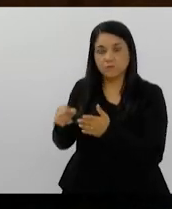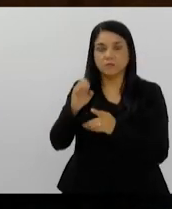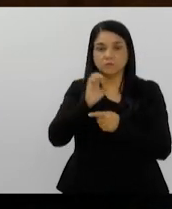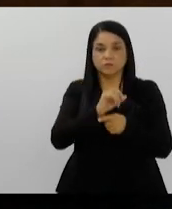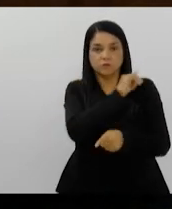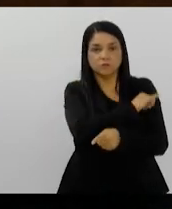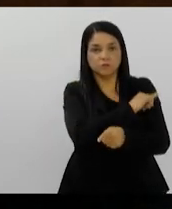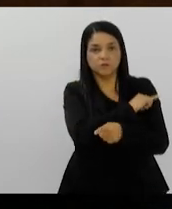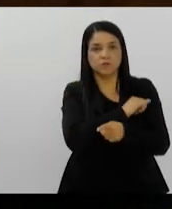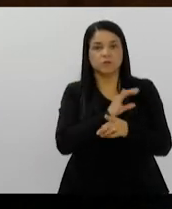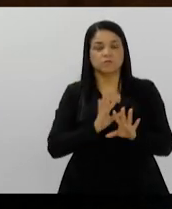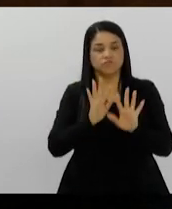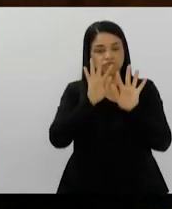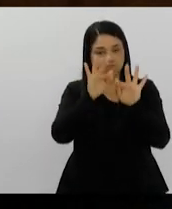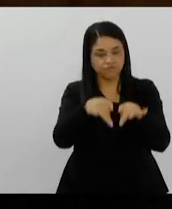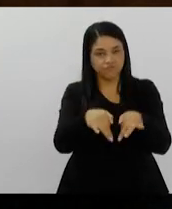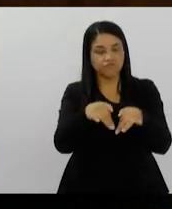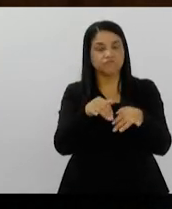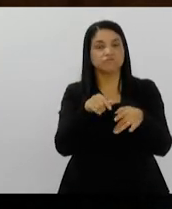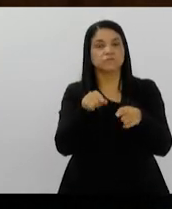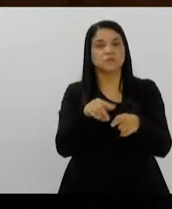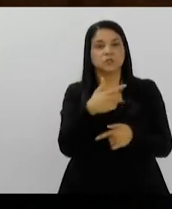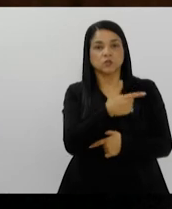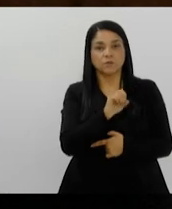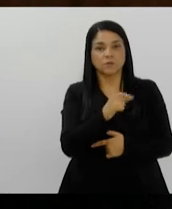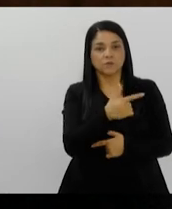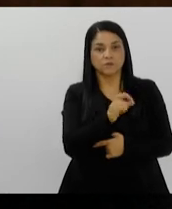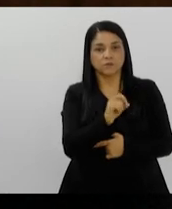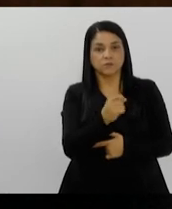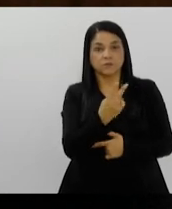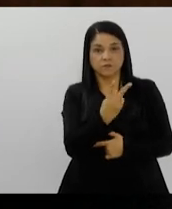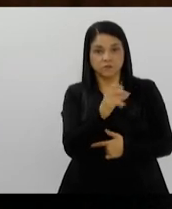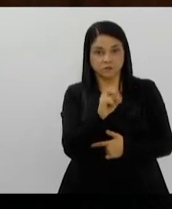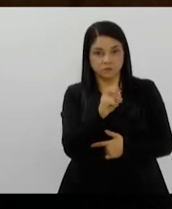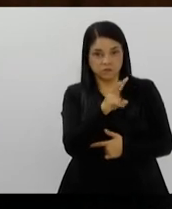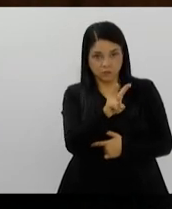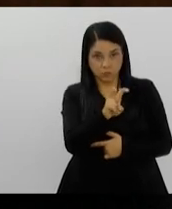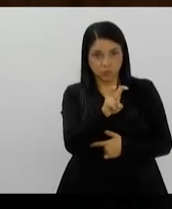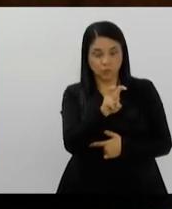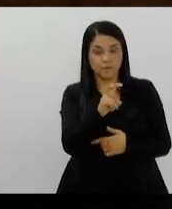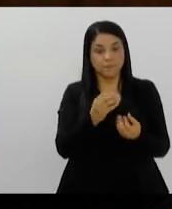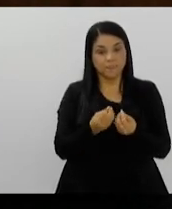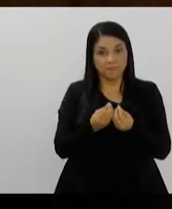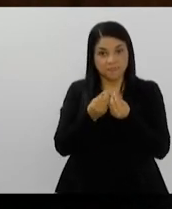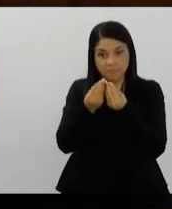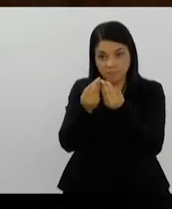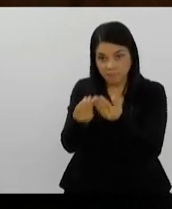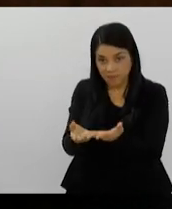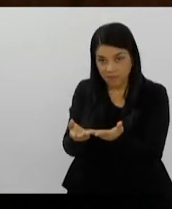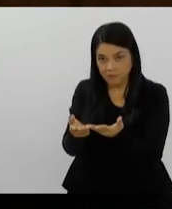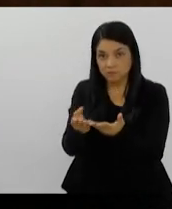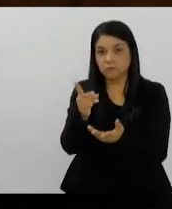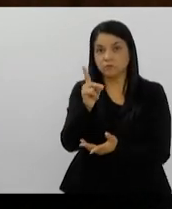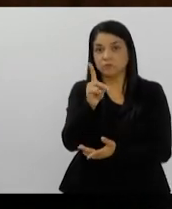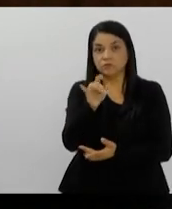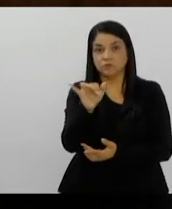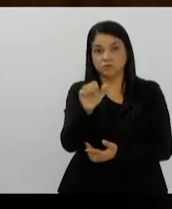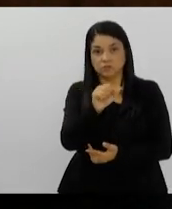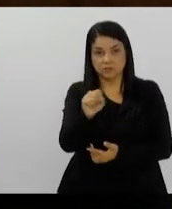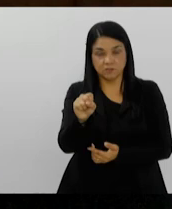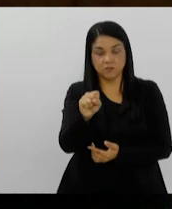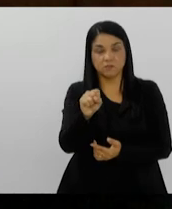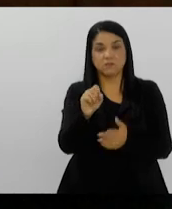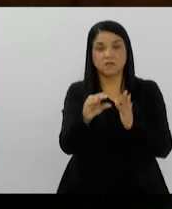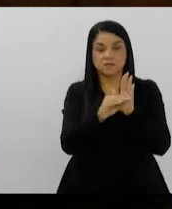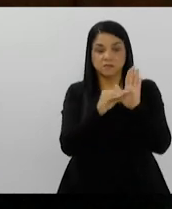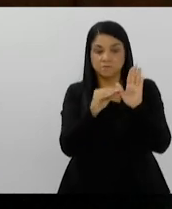exercício financeiro de 2025, deverão ser entregues nos dias, as